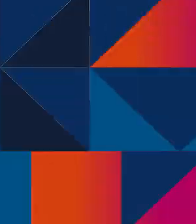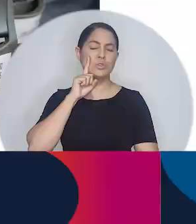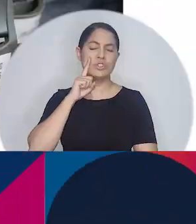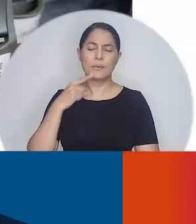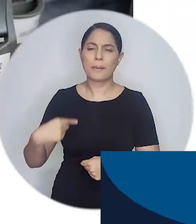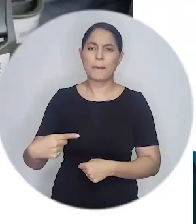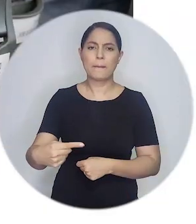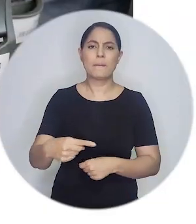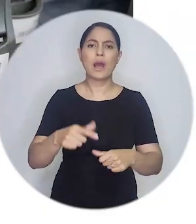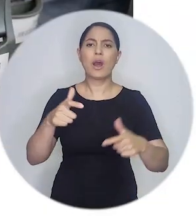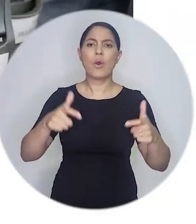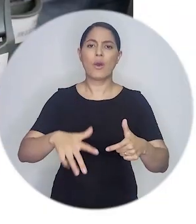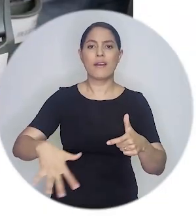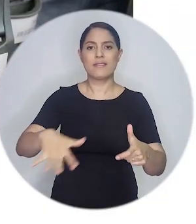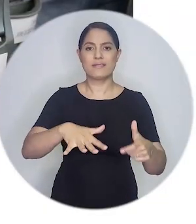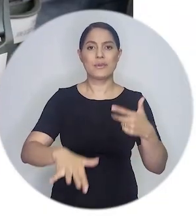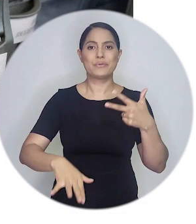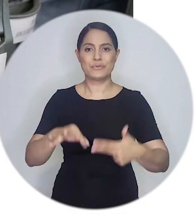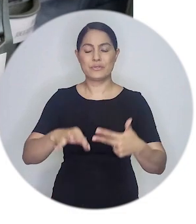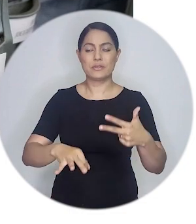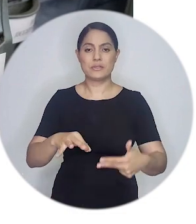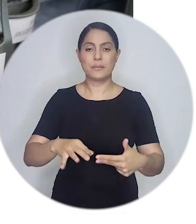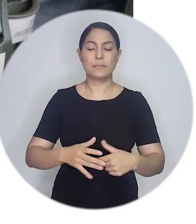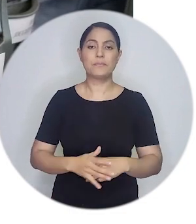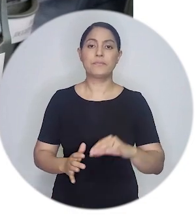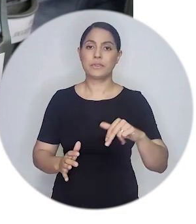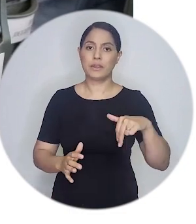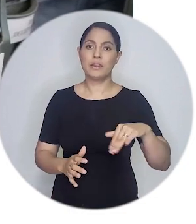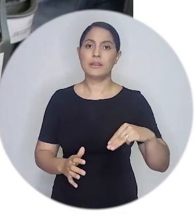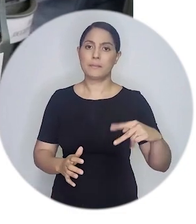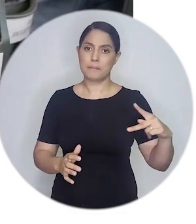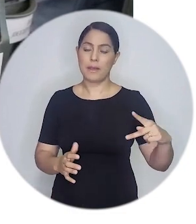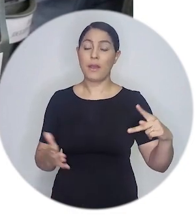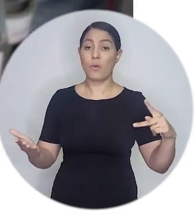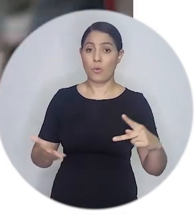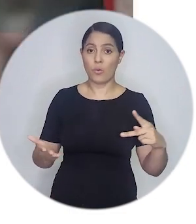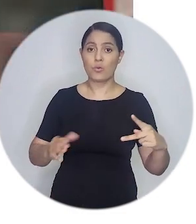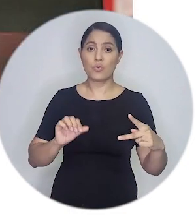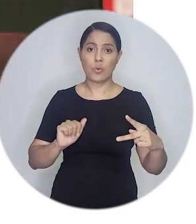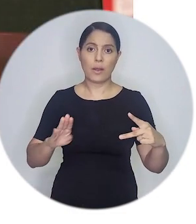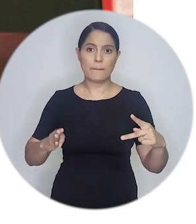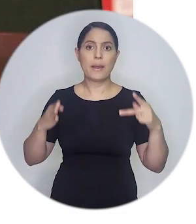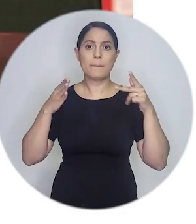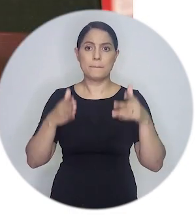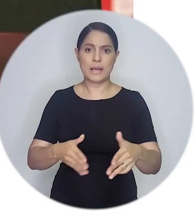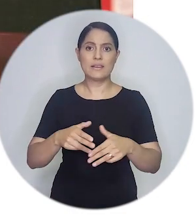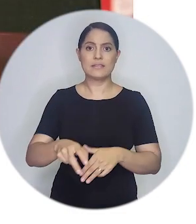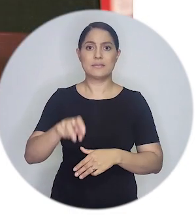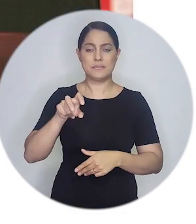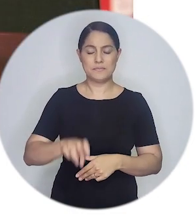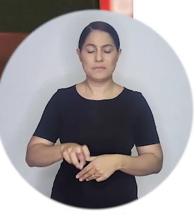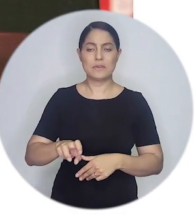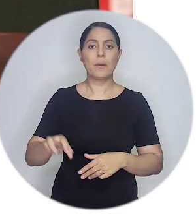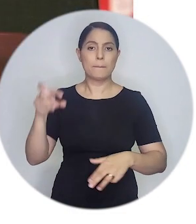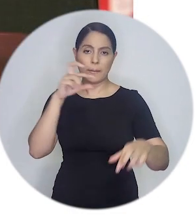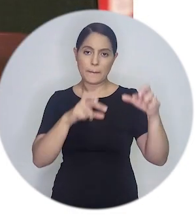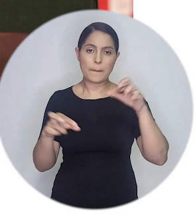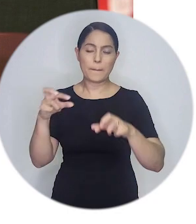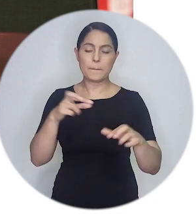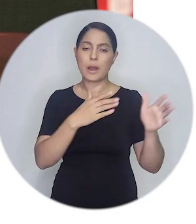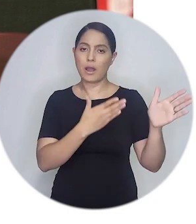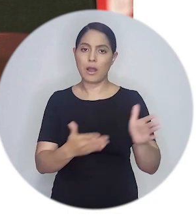cidadãos no dia a dia do judiciário, e tendo assento no CNMP, consegue verificar